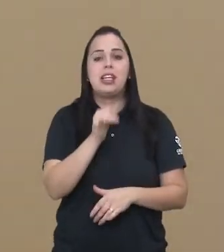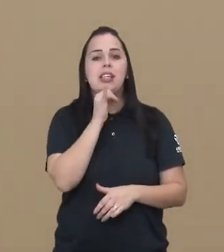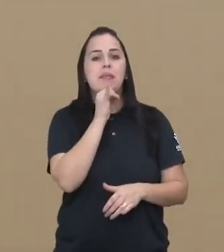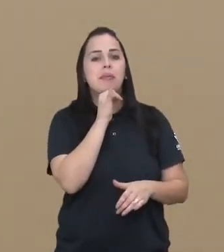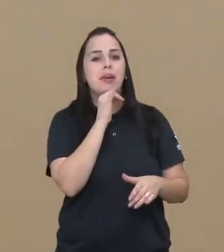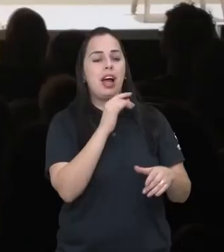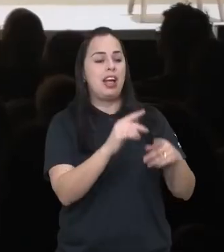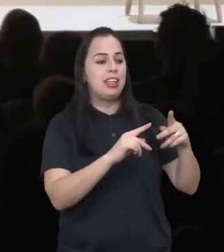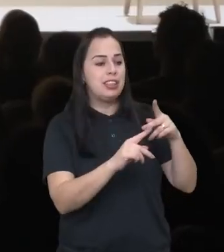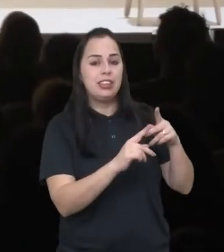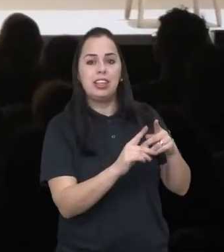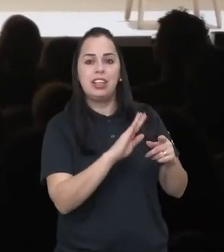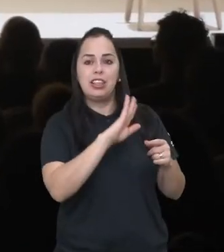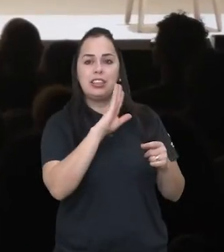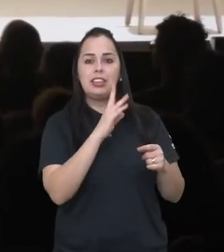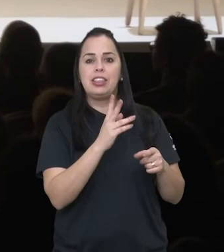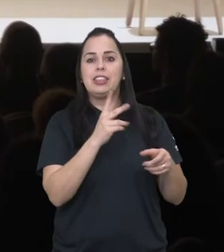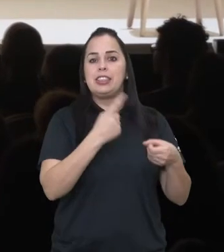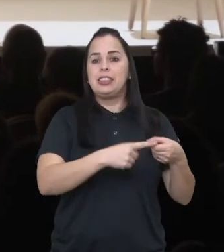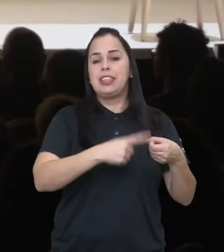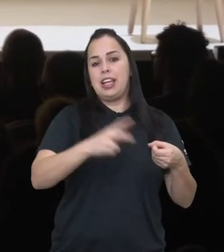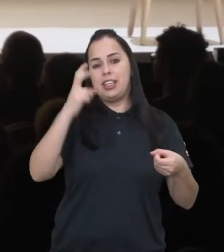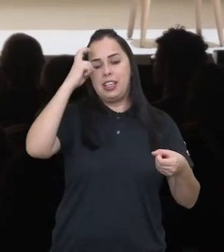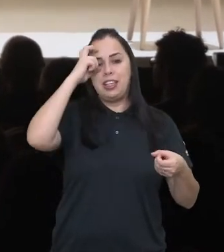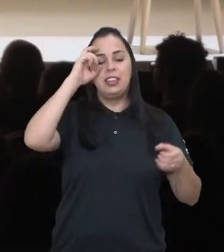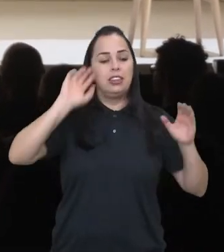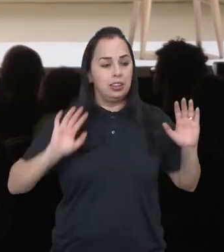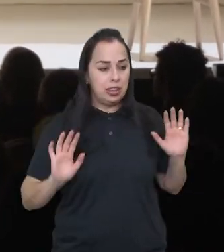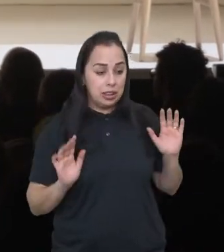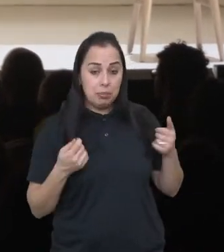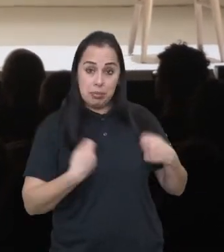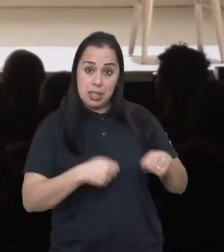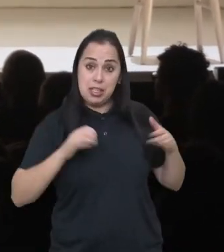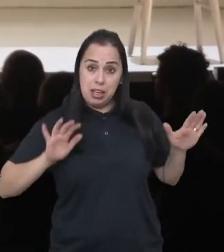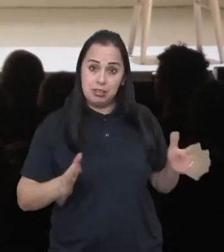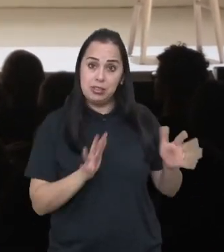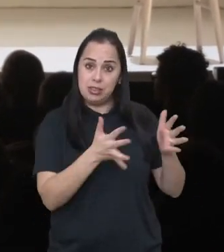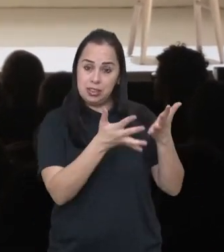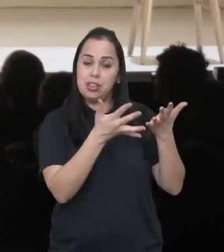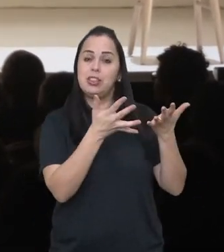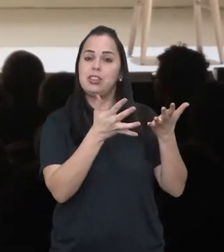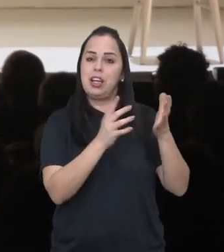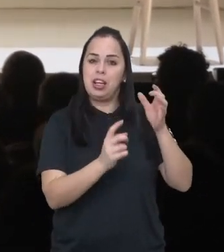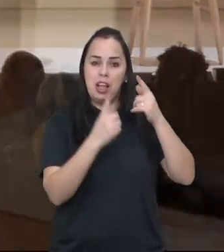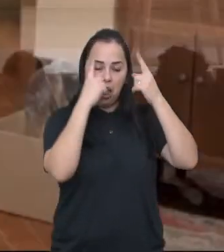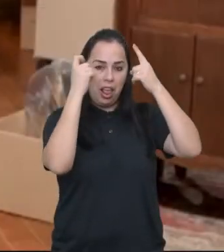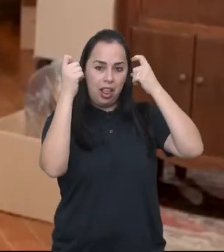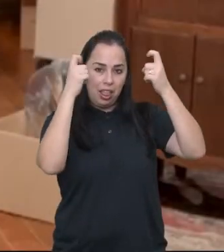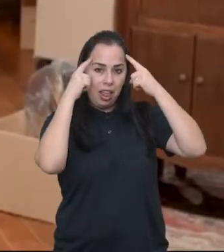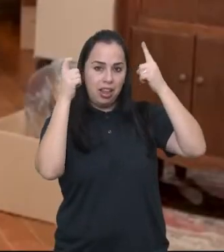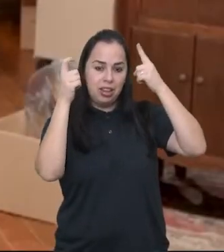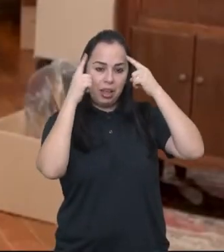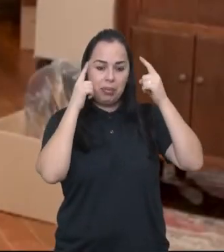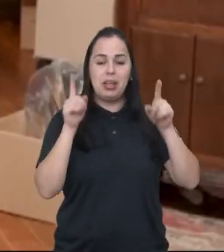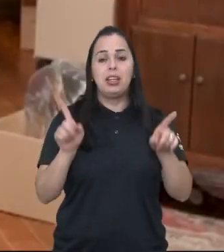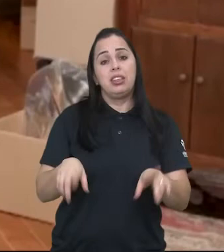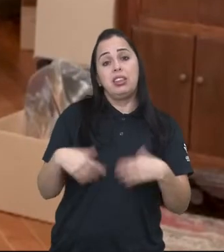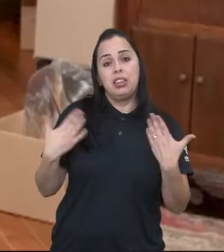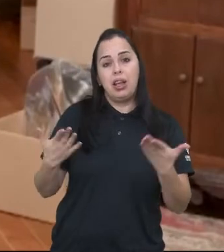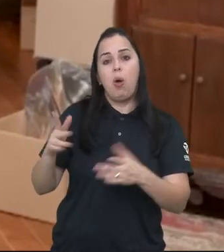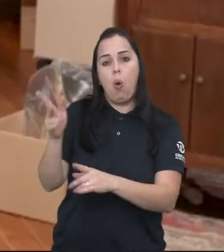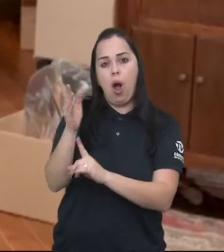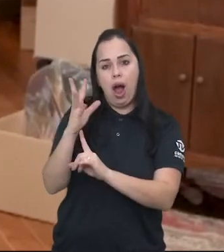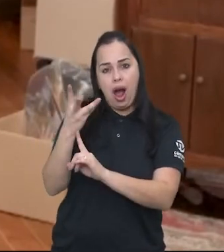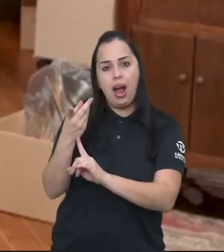de criatividade, de uma sociedade contemporânea que valoriza cada vez mais a criatividade, e a arte é esse espaço,